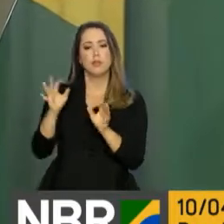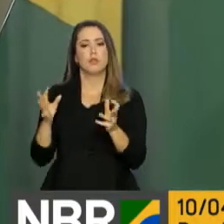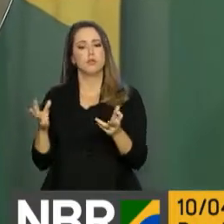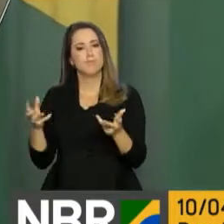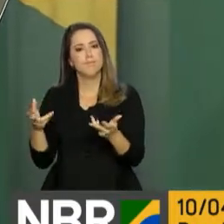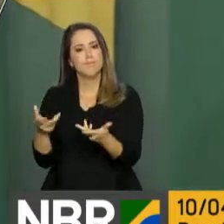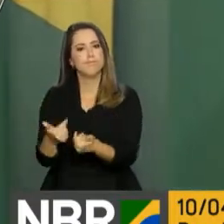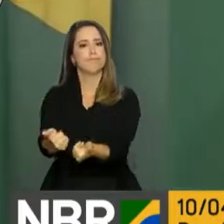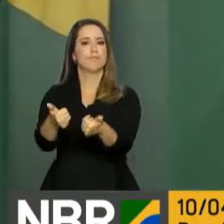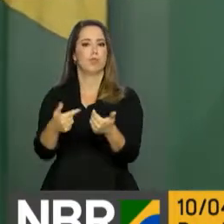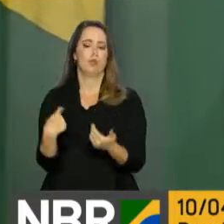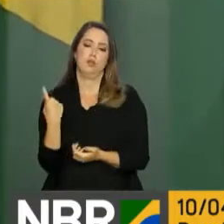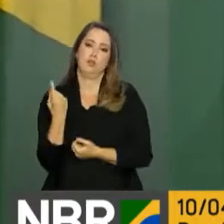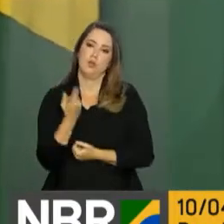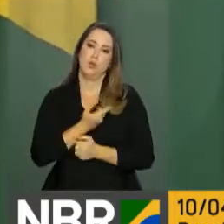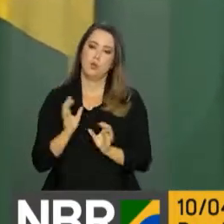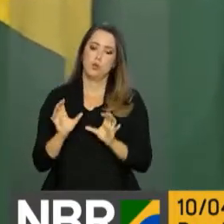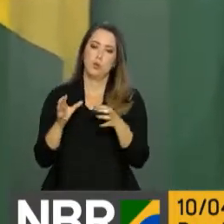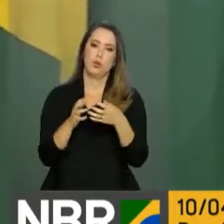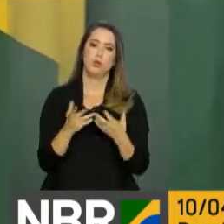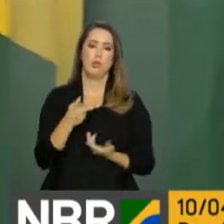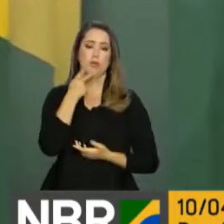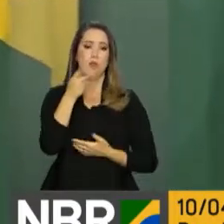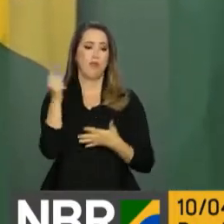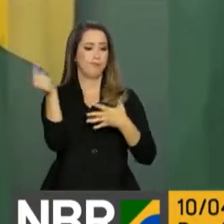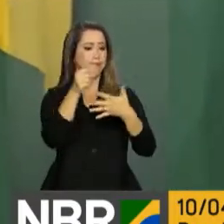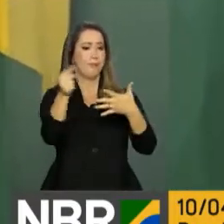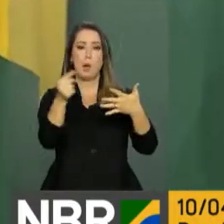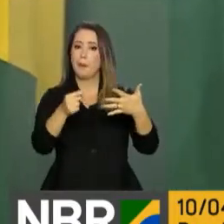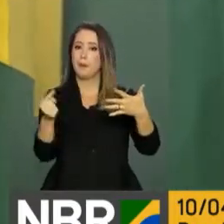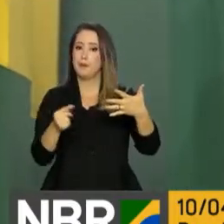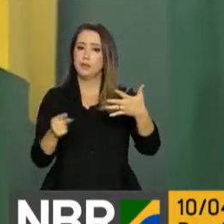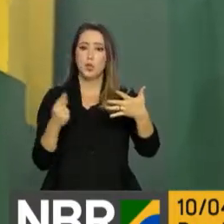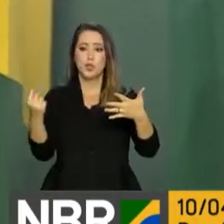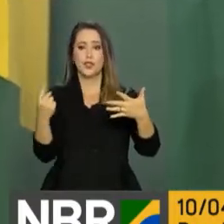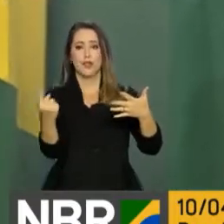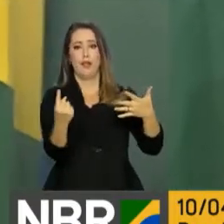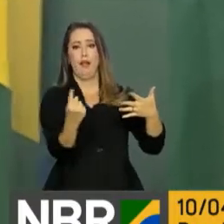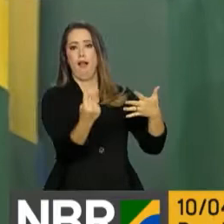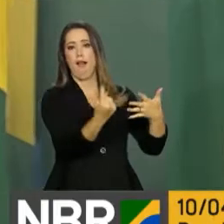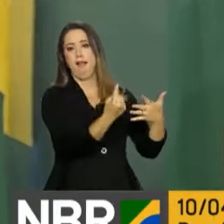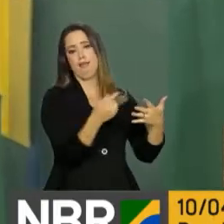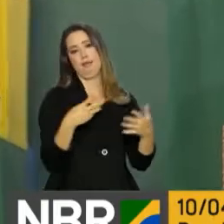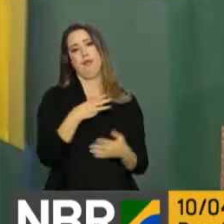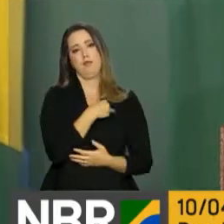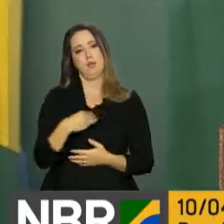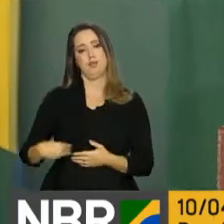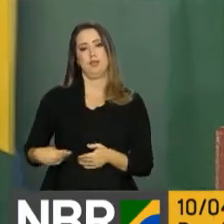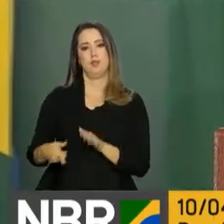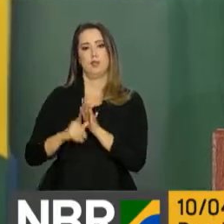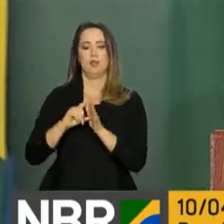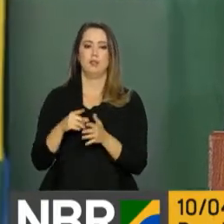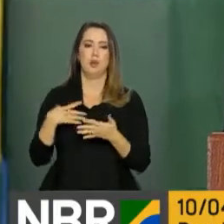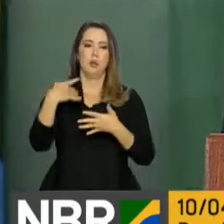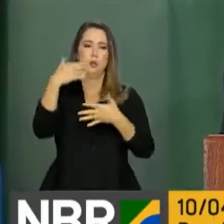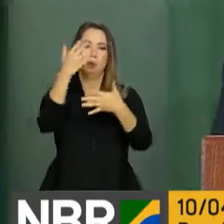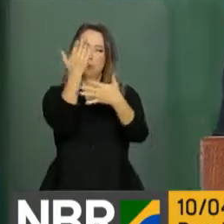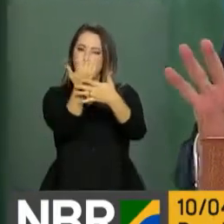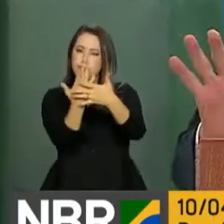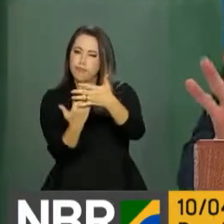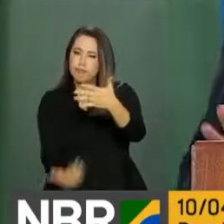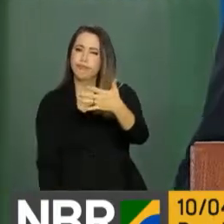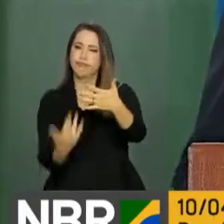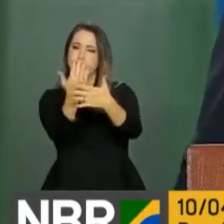Se fosse falar de todas as realizações de cada ministro, a lista